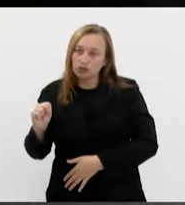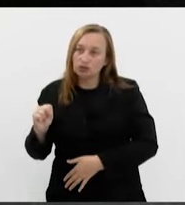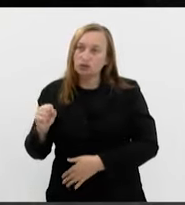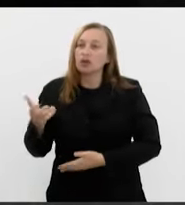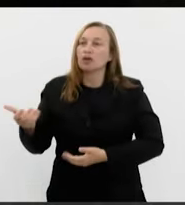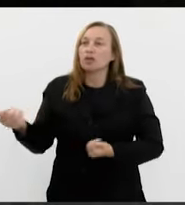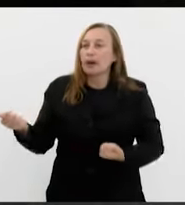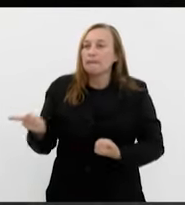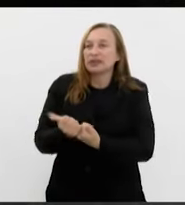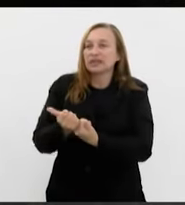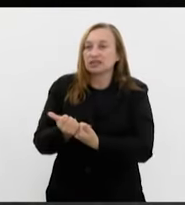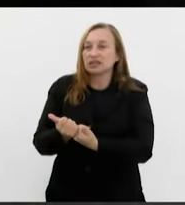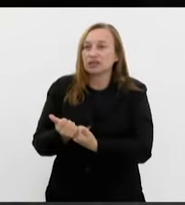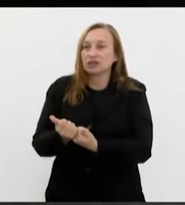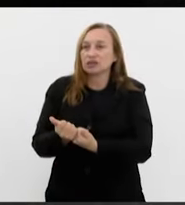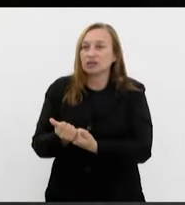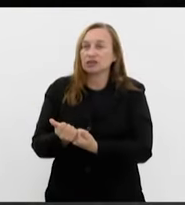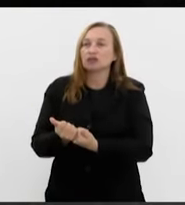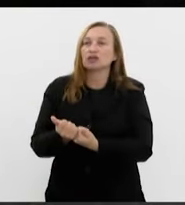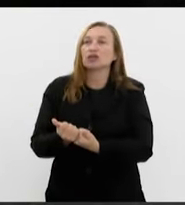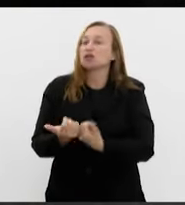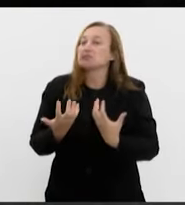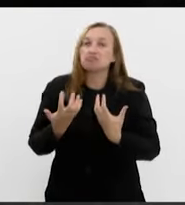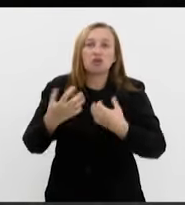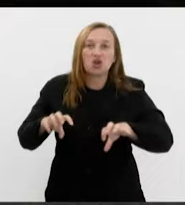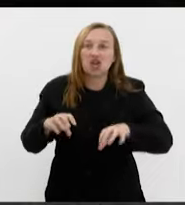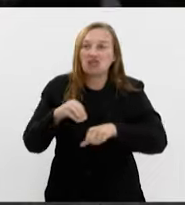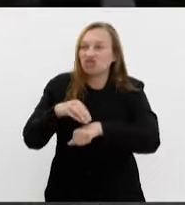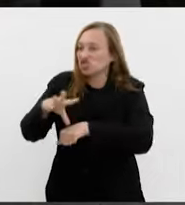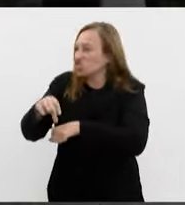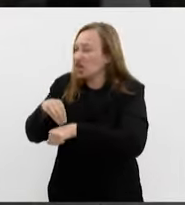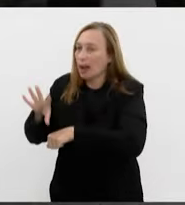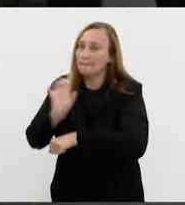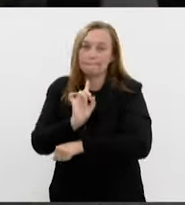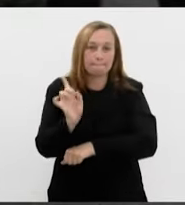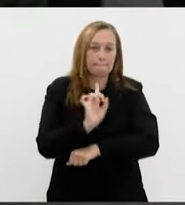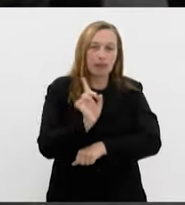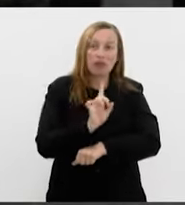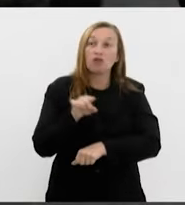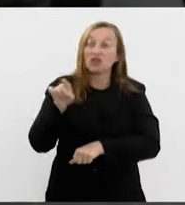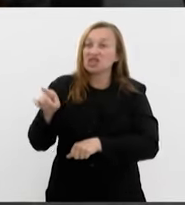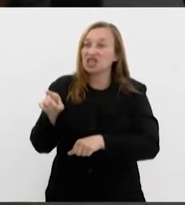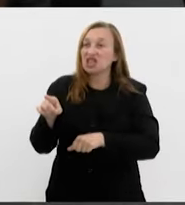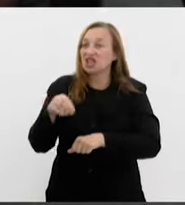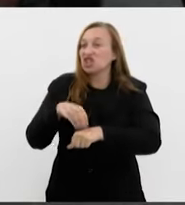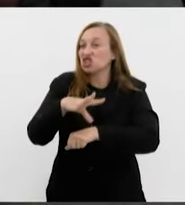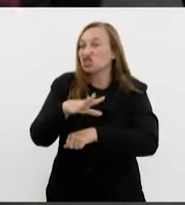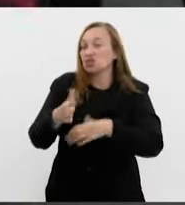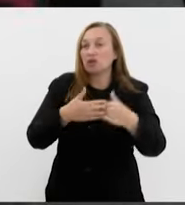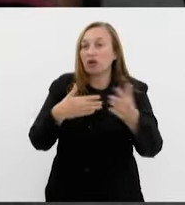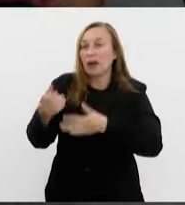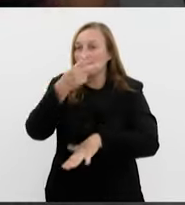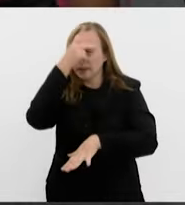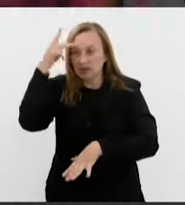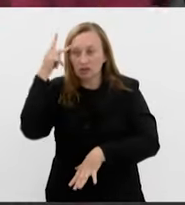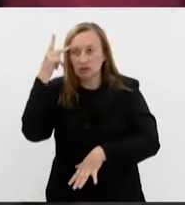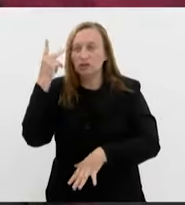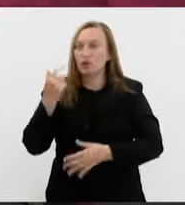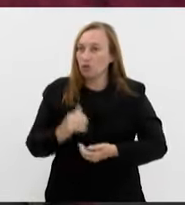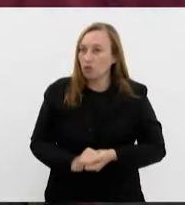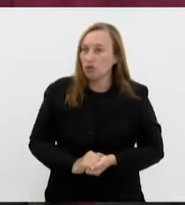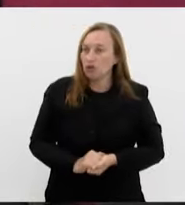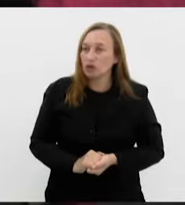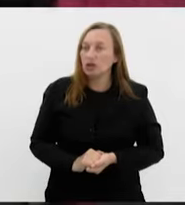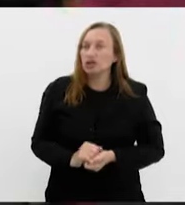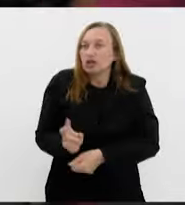da seguinte forma. Clímaco, eu não quero indicar ninguém. Você indica quem você quiser. Ocupa os espaços do